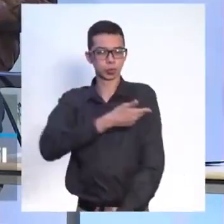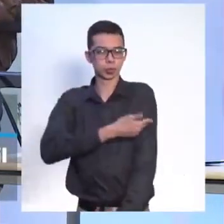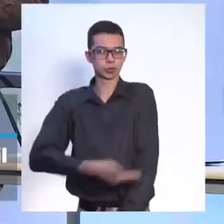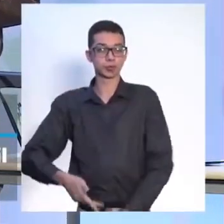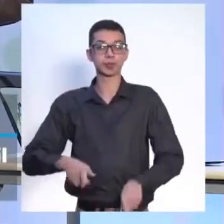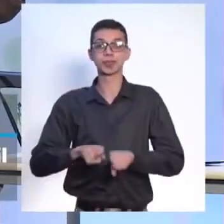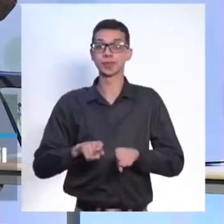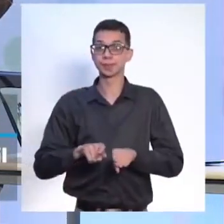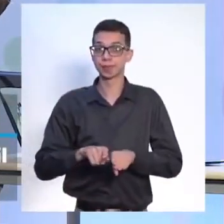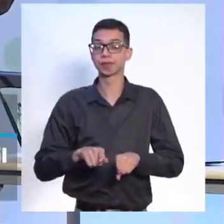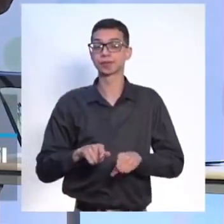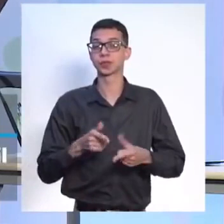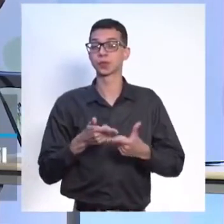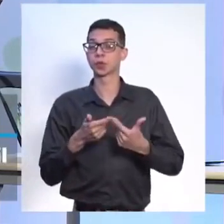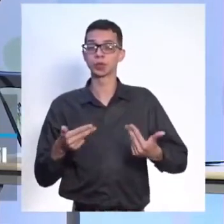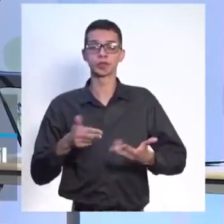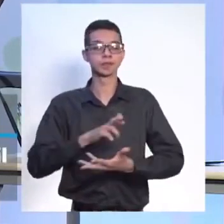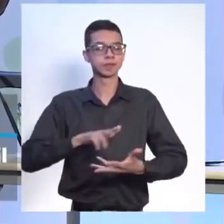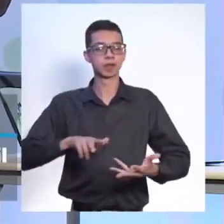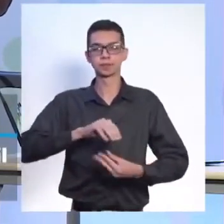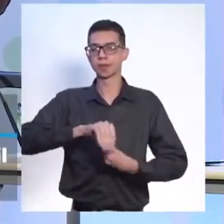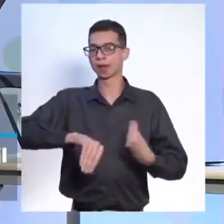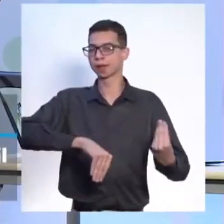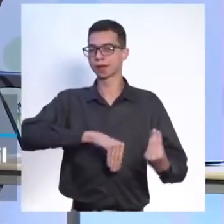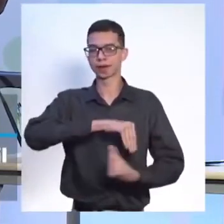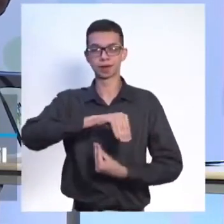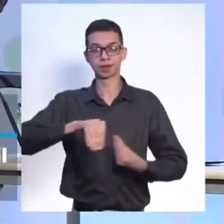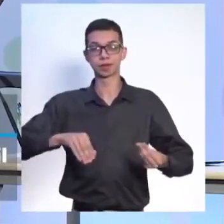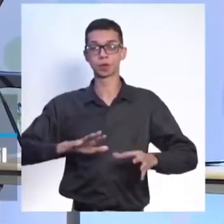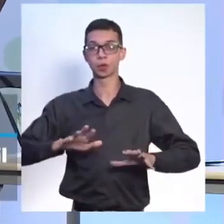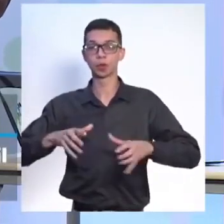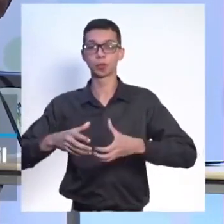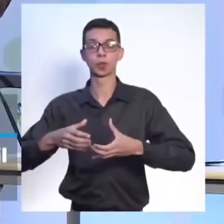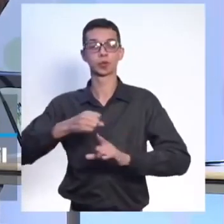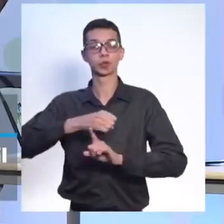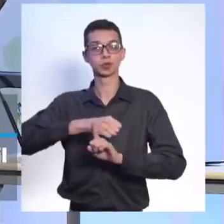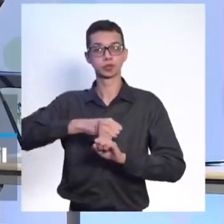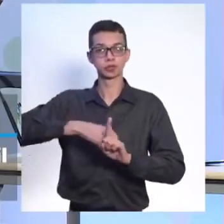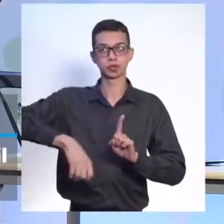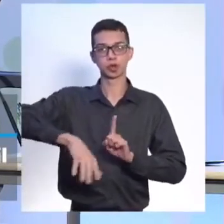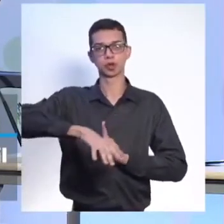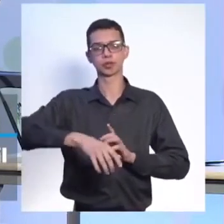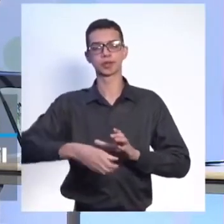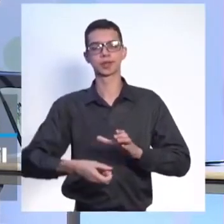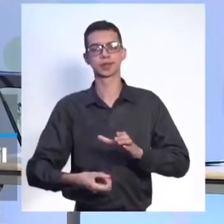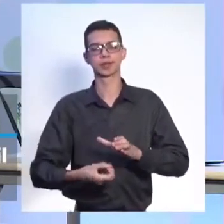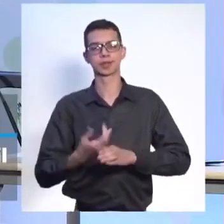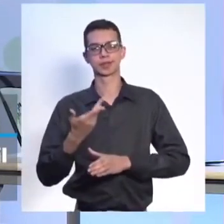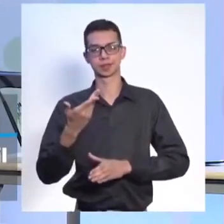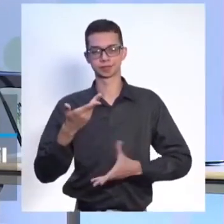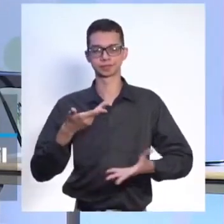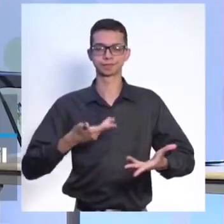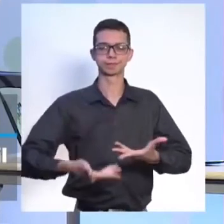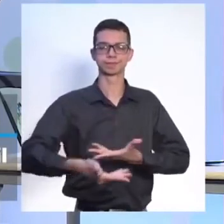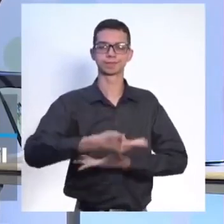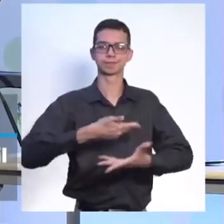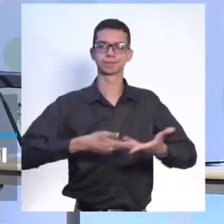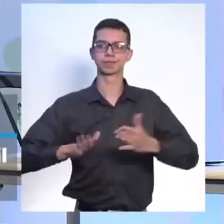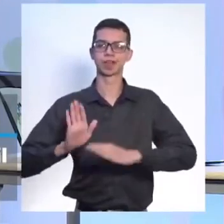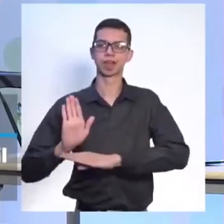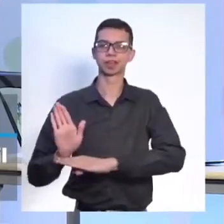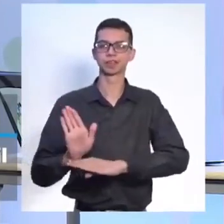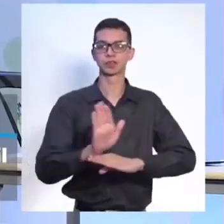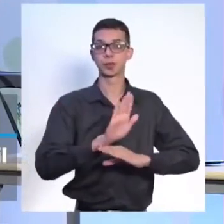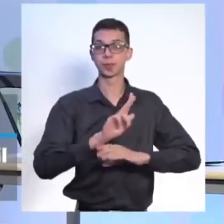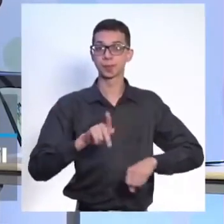sabores e vão aí formando um grupo social que vai colaborar aí com o crescimento